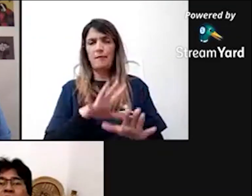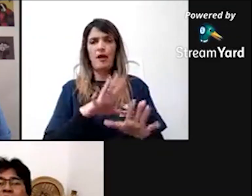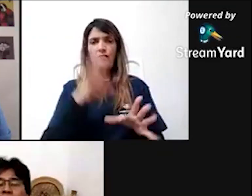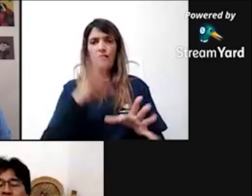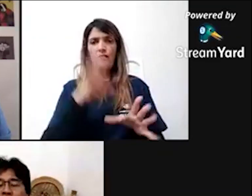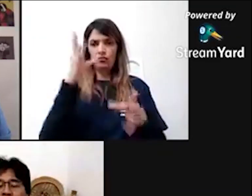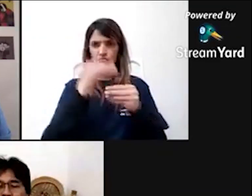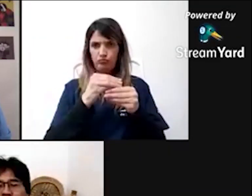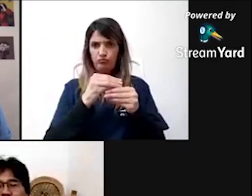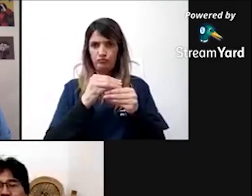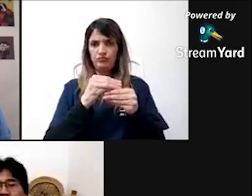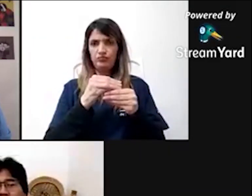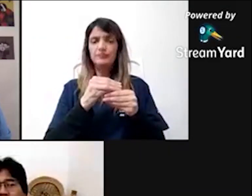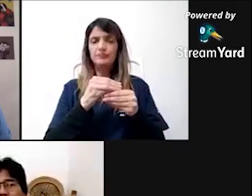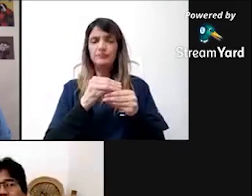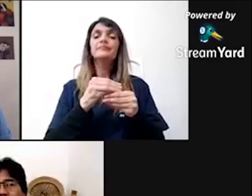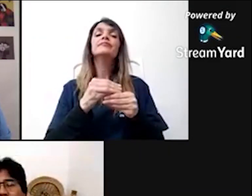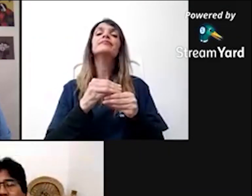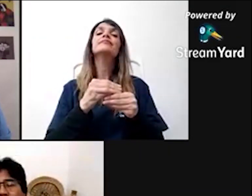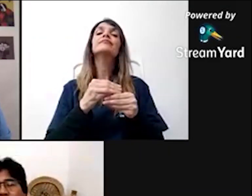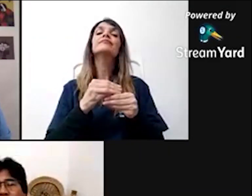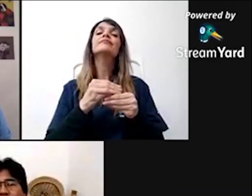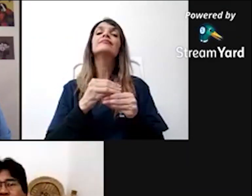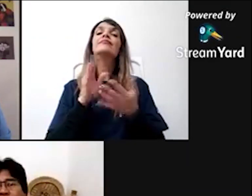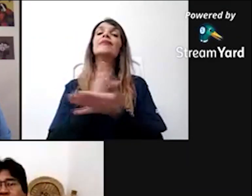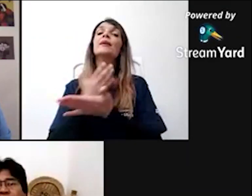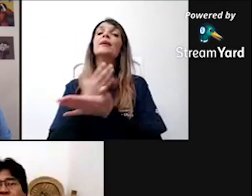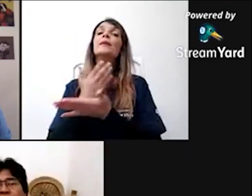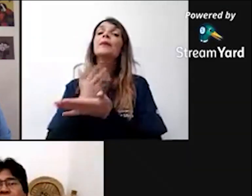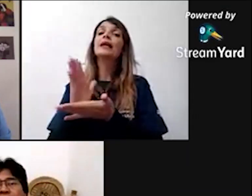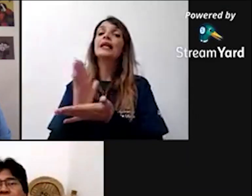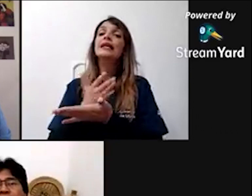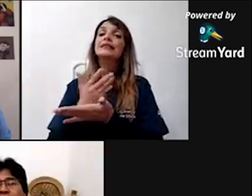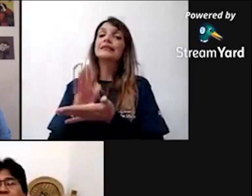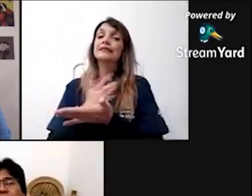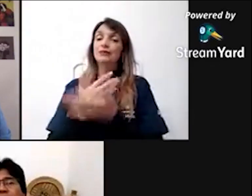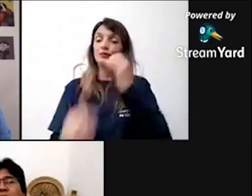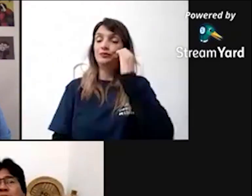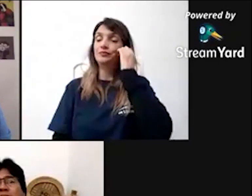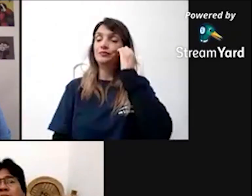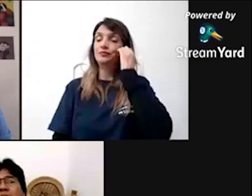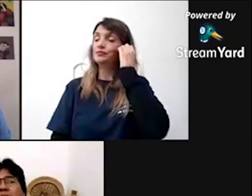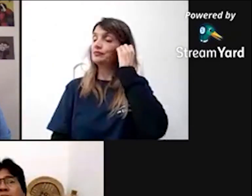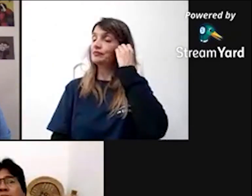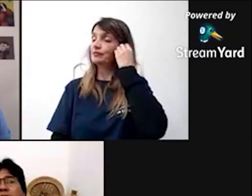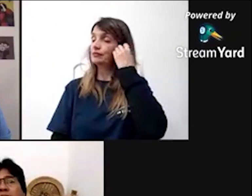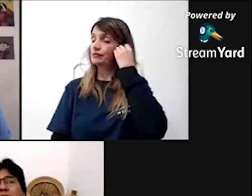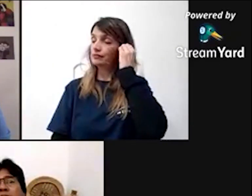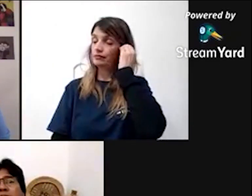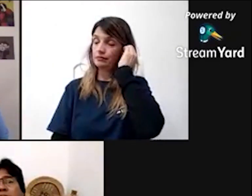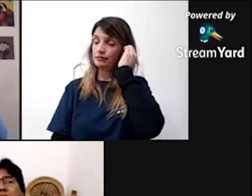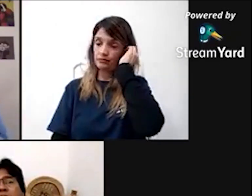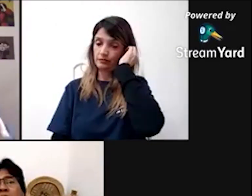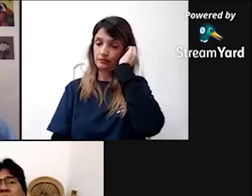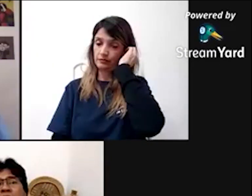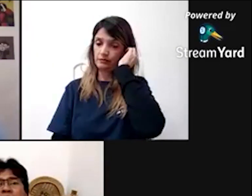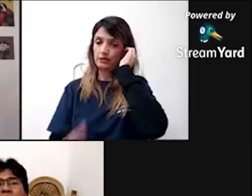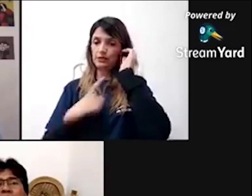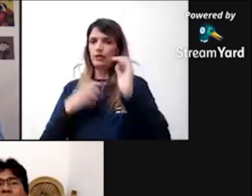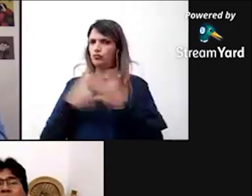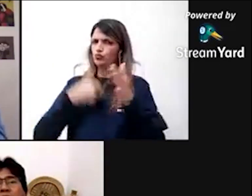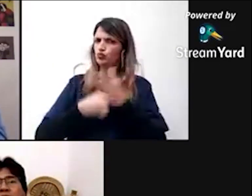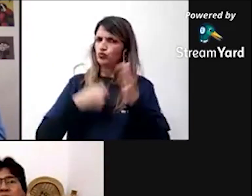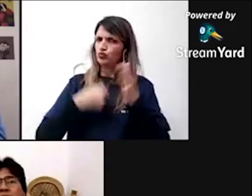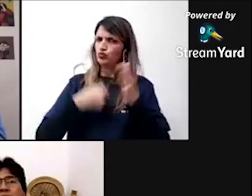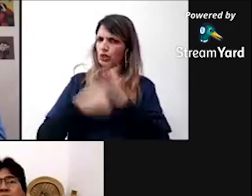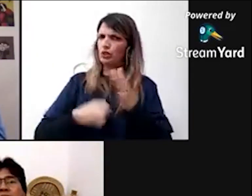aqui, uma separação, só para vocês terem claro isso. A gente tem lutado, tem brigado, tem